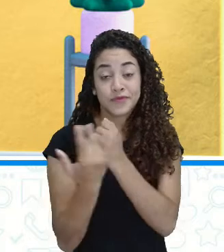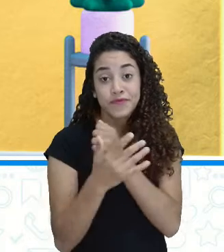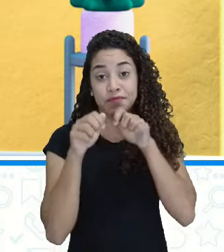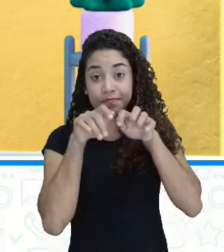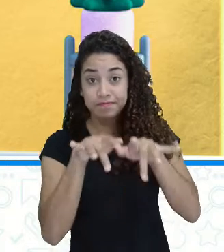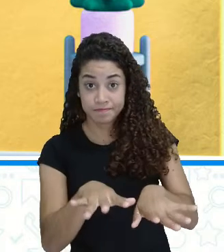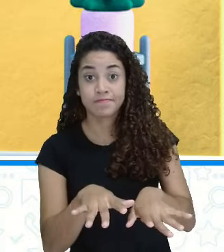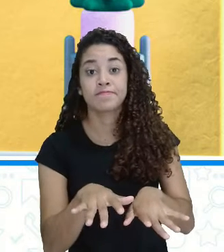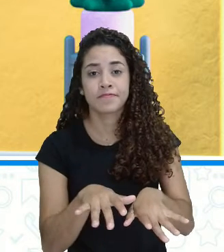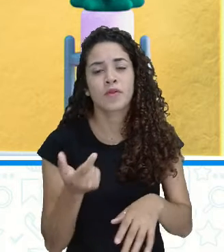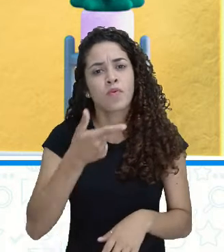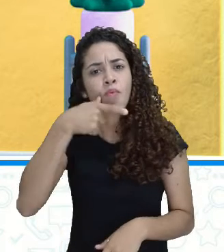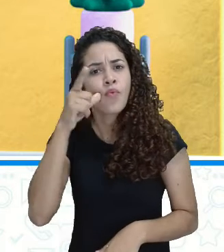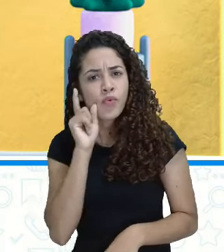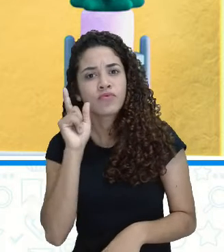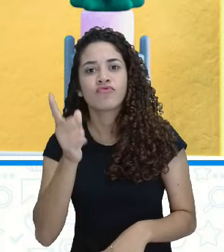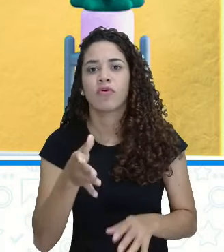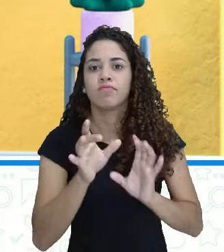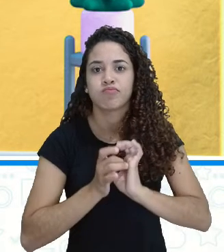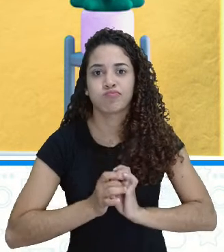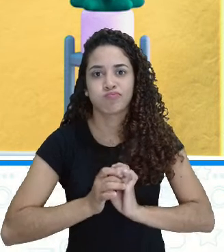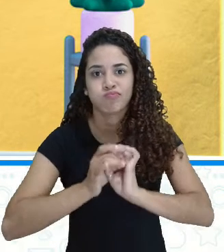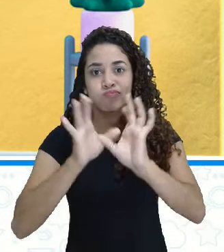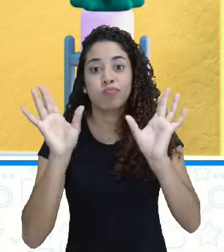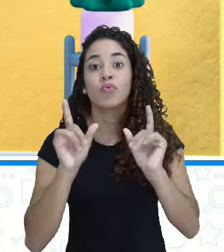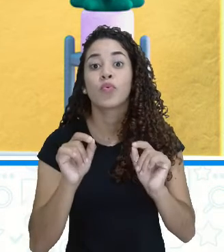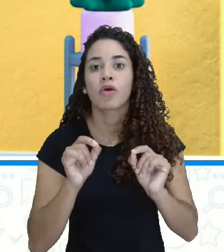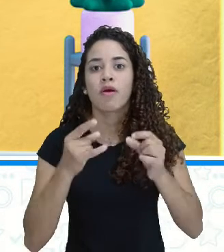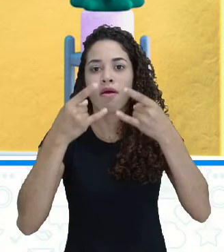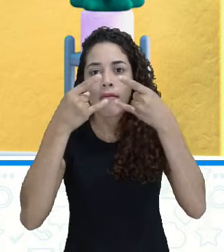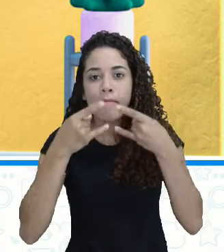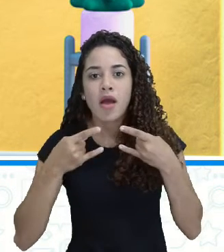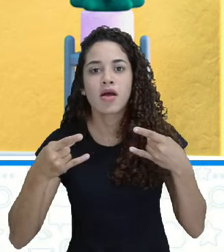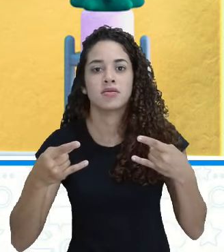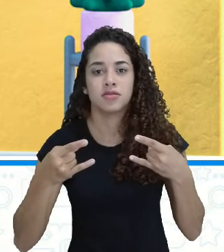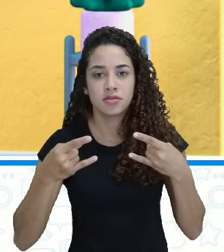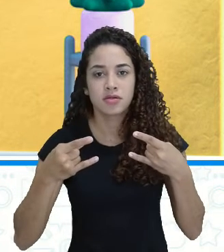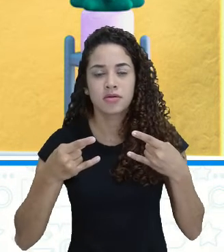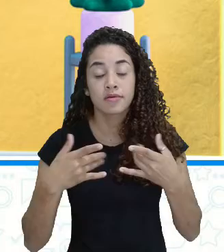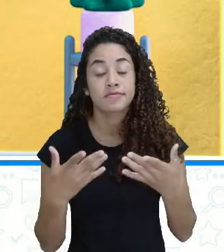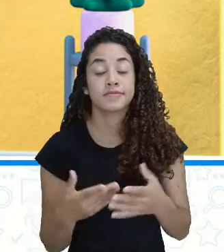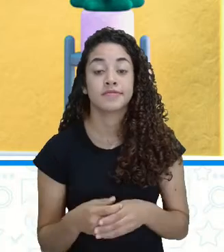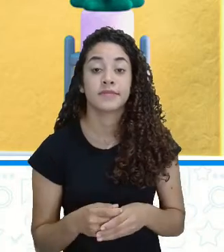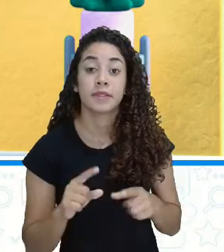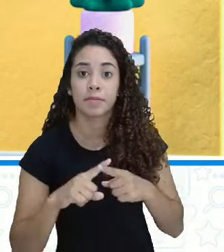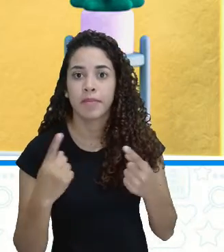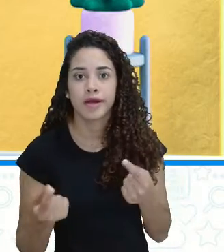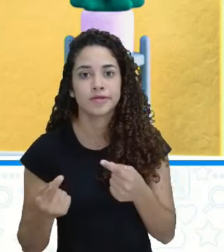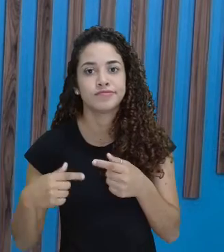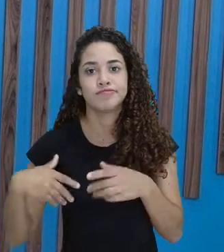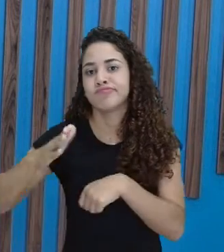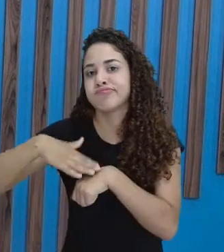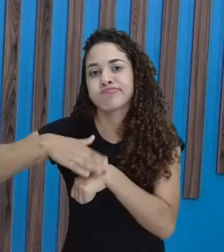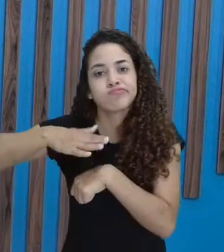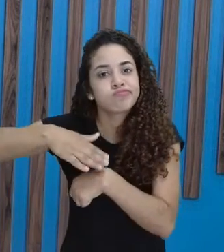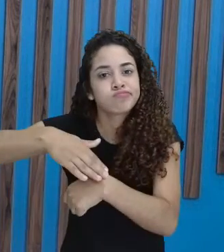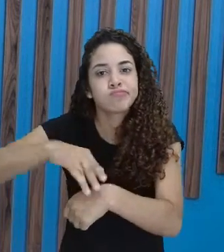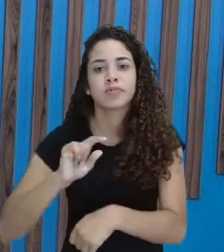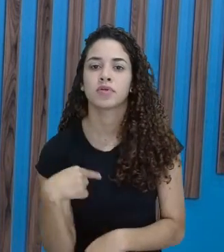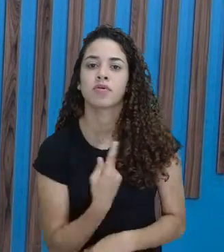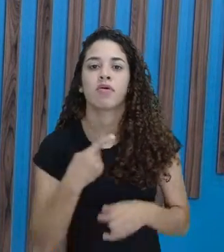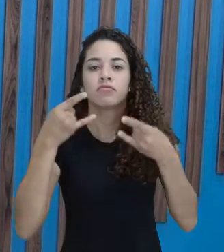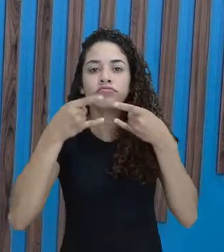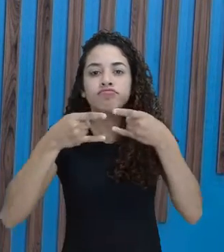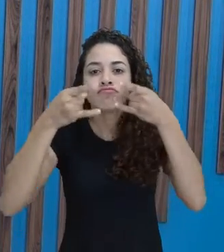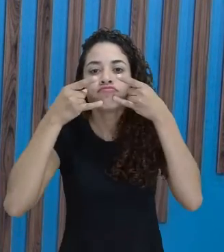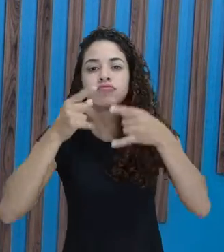Covid-19? Ontem, eu soube que já foi liberado, não foi? Sim. O uso. Mas durante muito tempo, a gente teve que usar máscaras, não foi